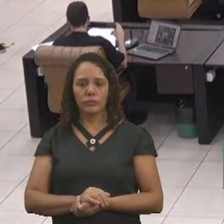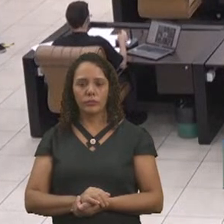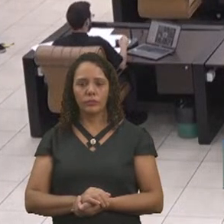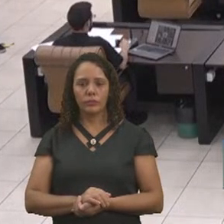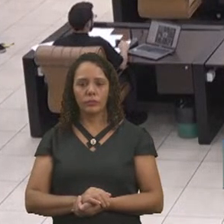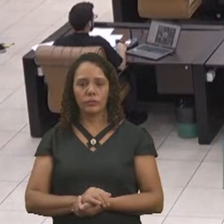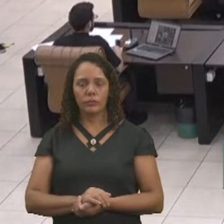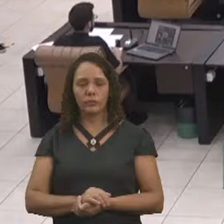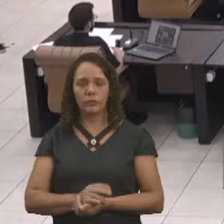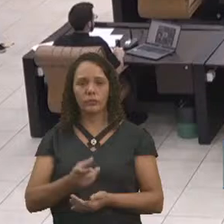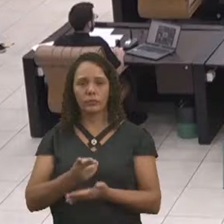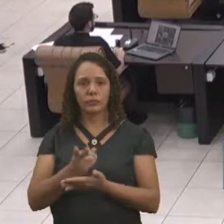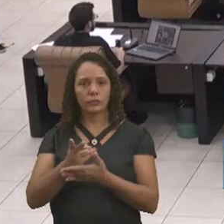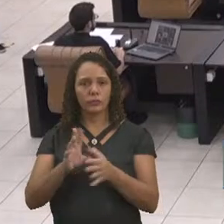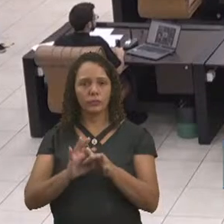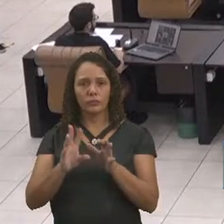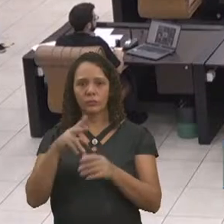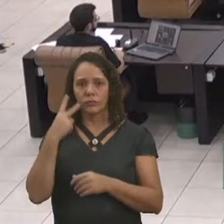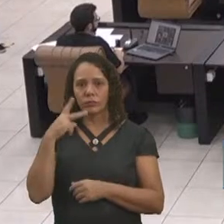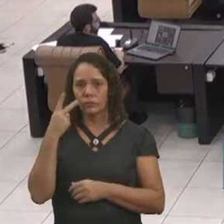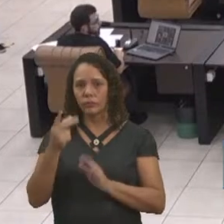A palavra continua aberta.